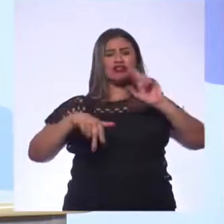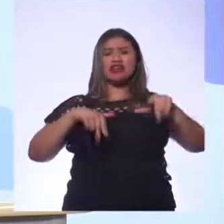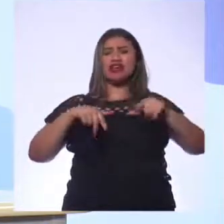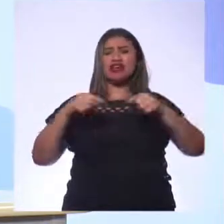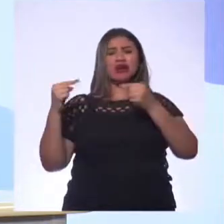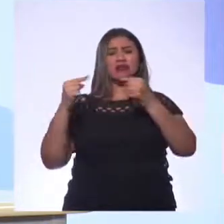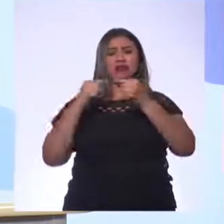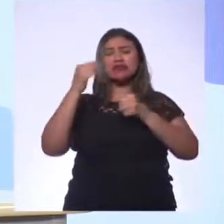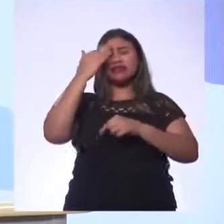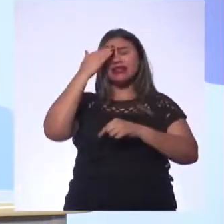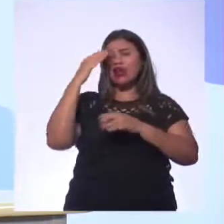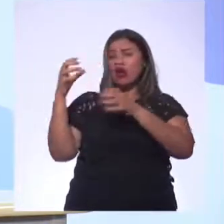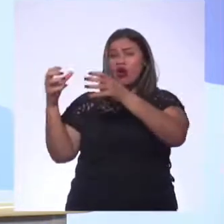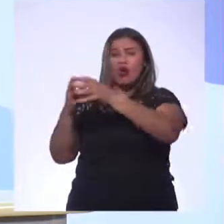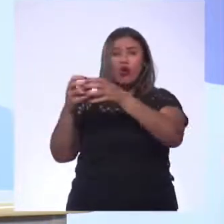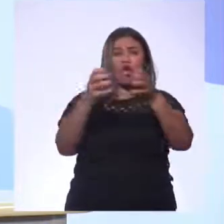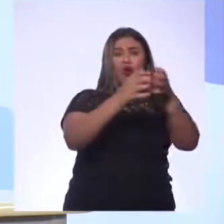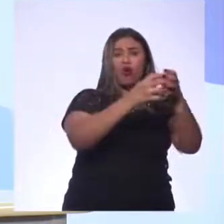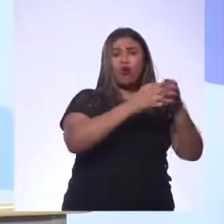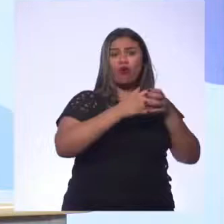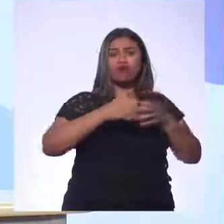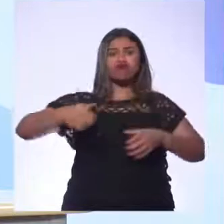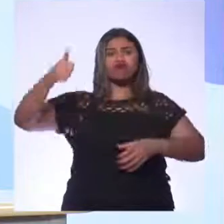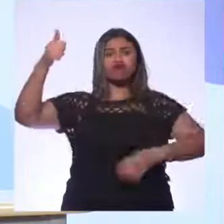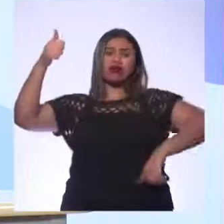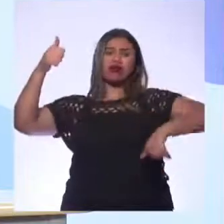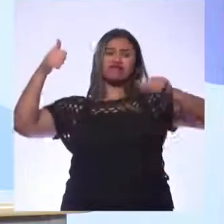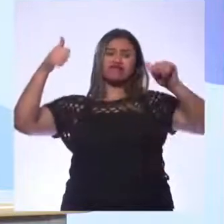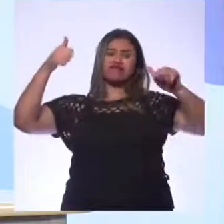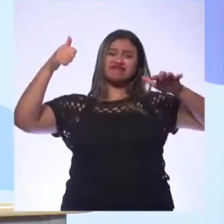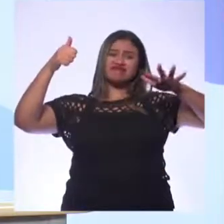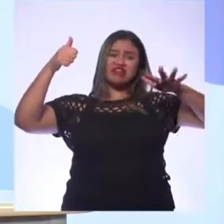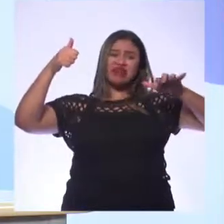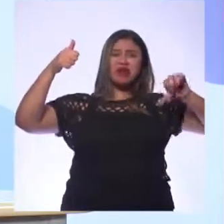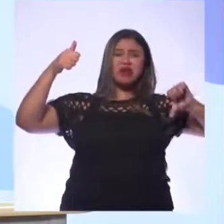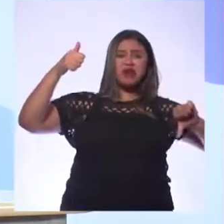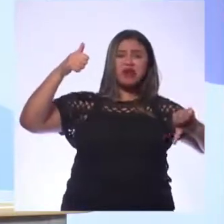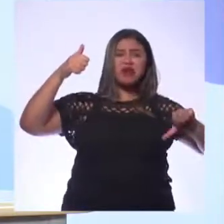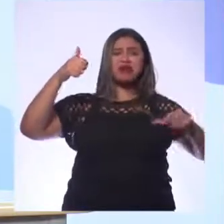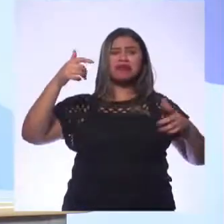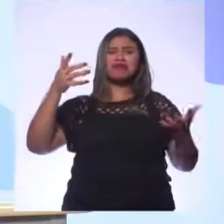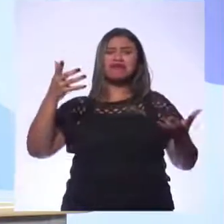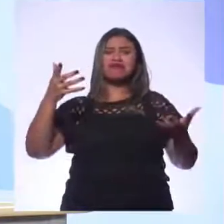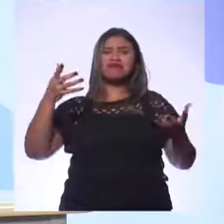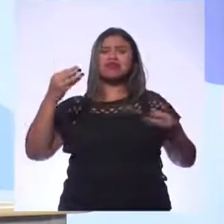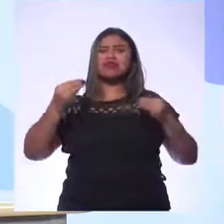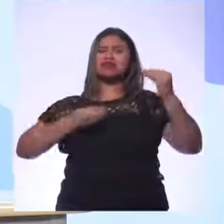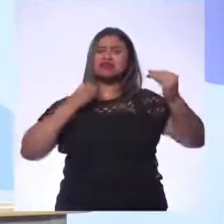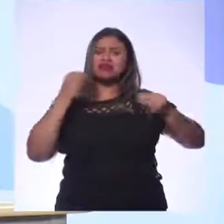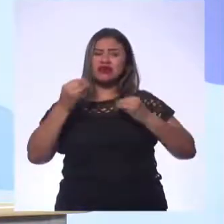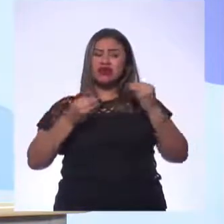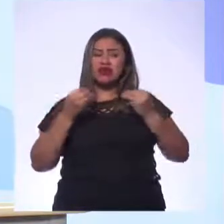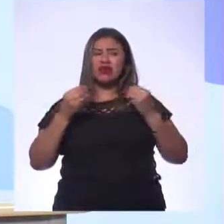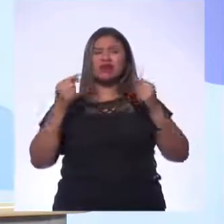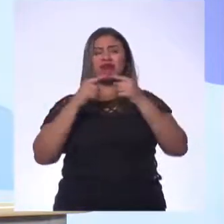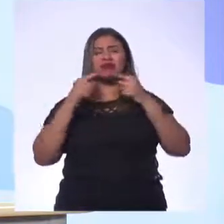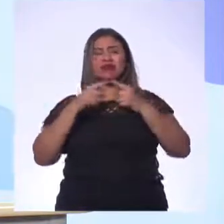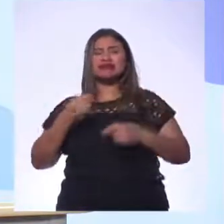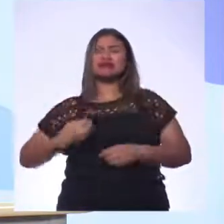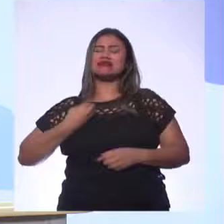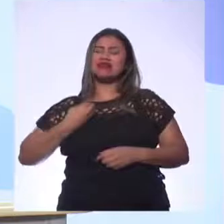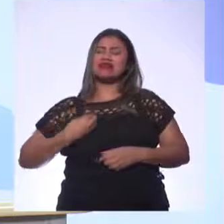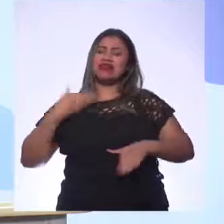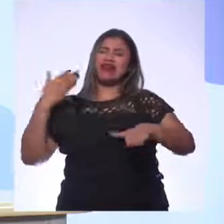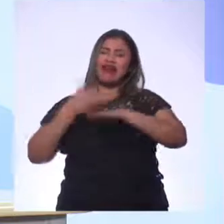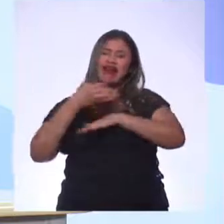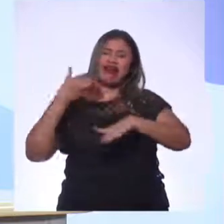como determinados grupos possuem vantagens, né? E os conceitos dizem assim, estão em situação de vantagens de sobrevivência e de acessos,